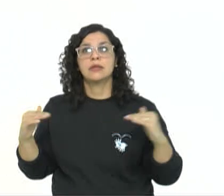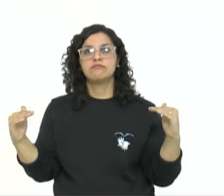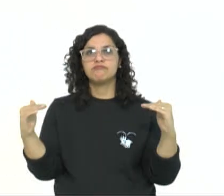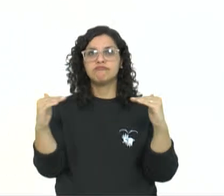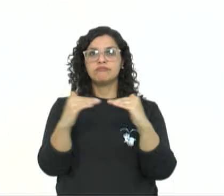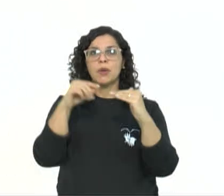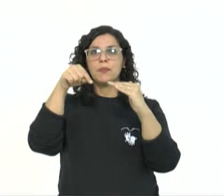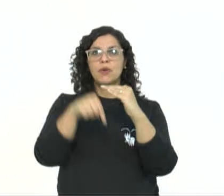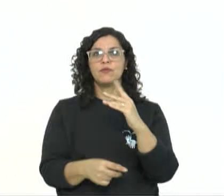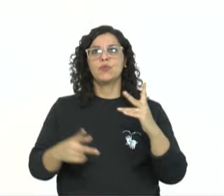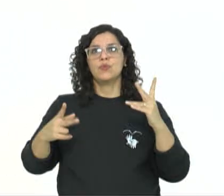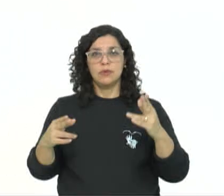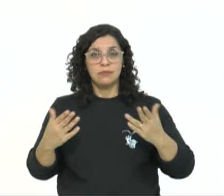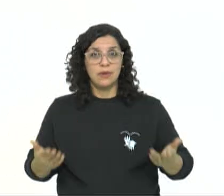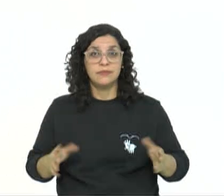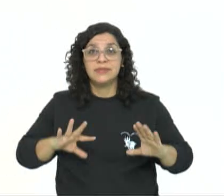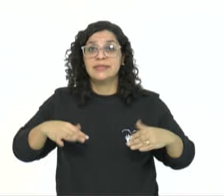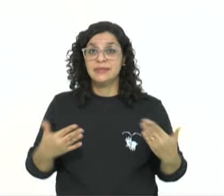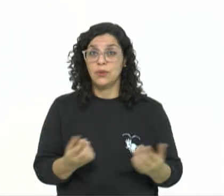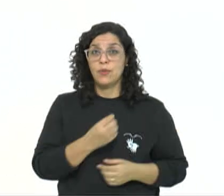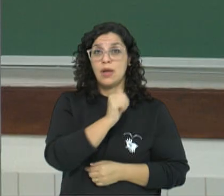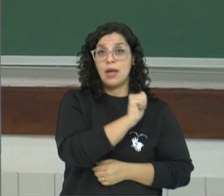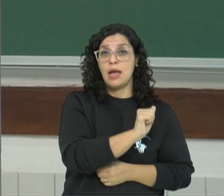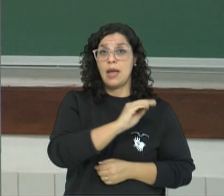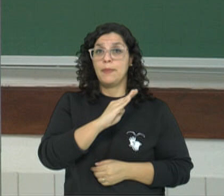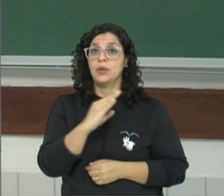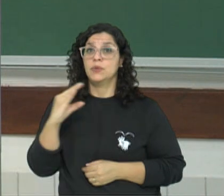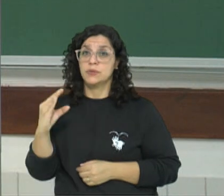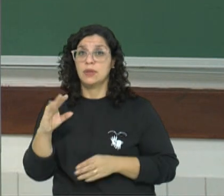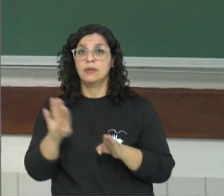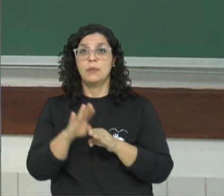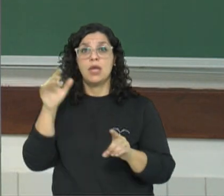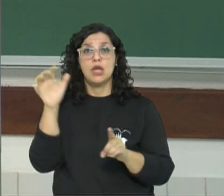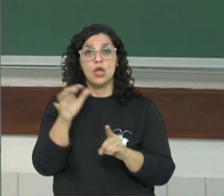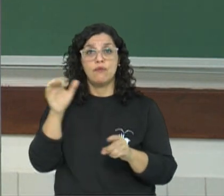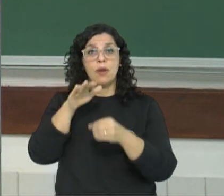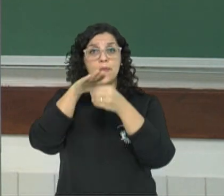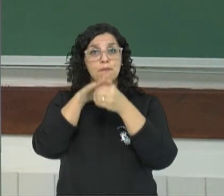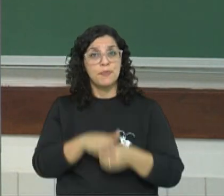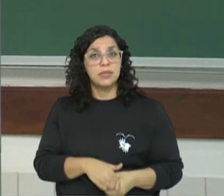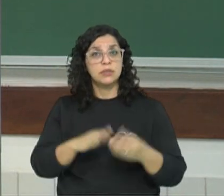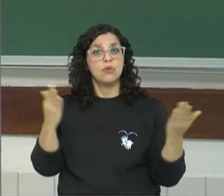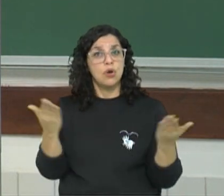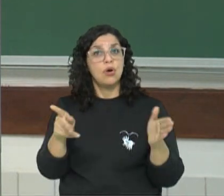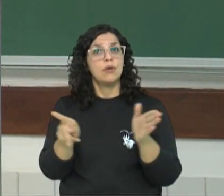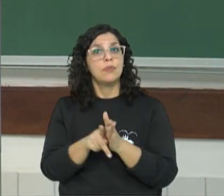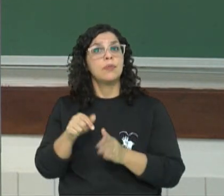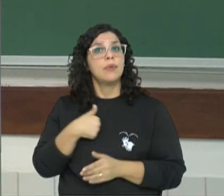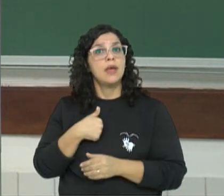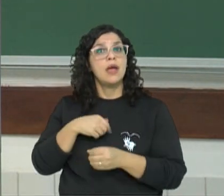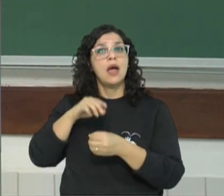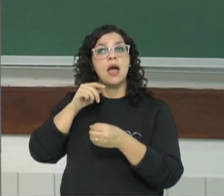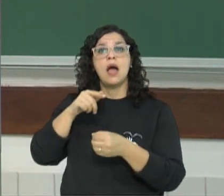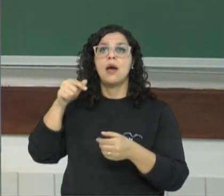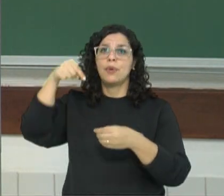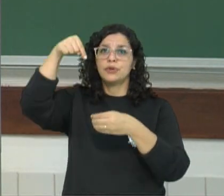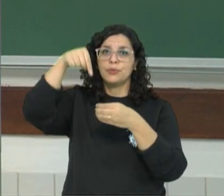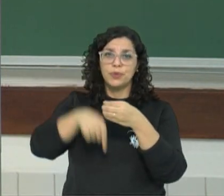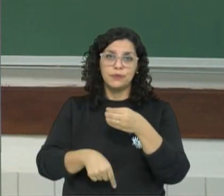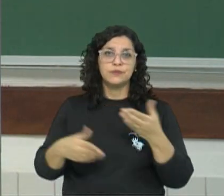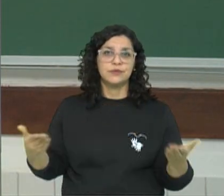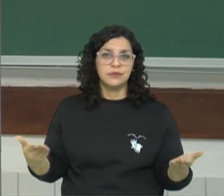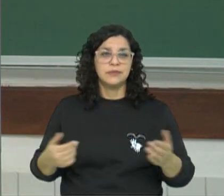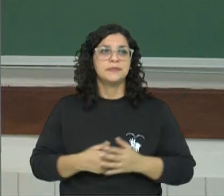mesma profundidade. Ou seja, o fator principal que influencia a pressão, nesse caso hidrostática, é a